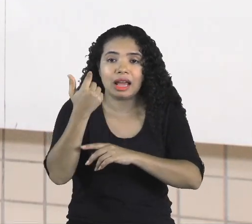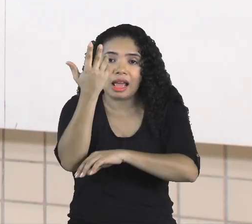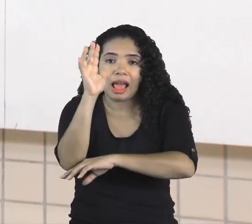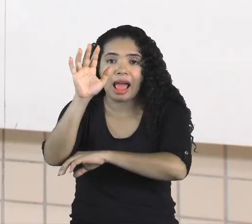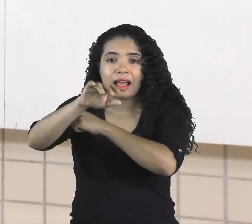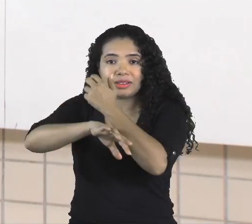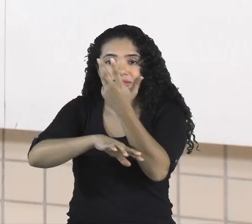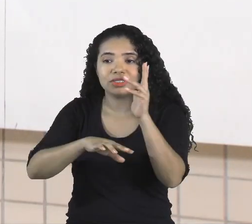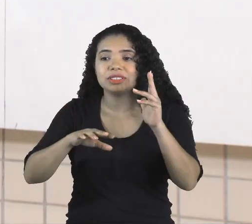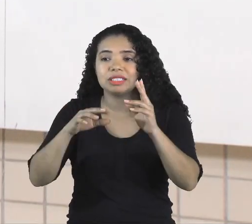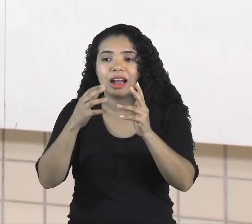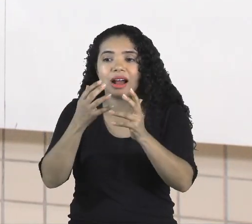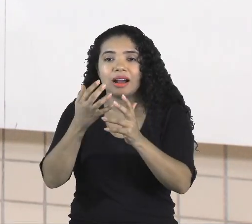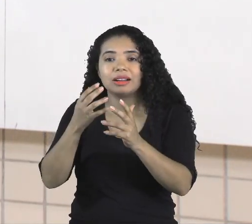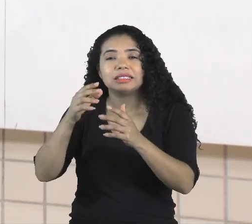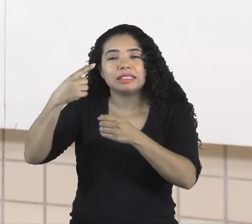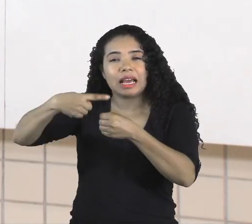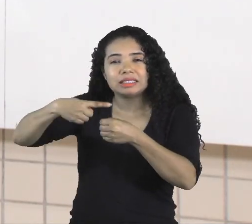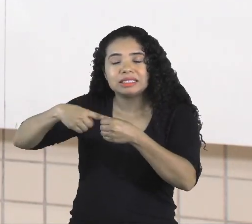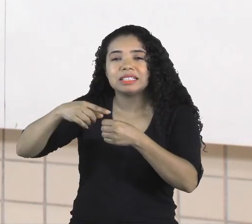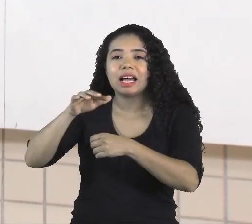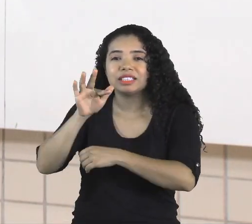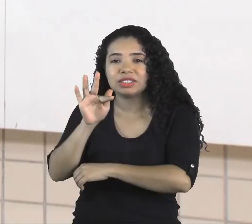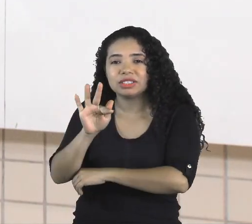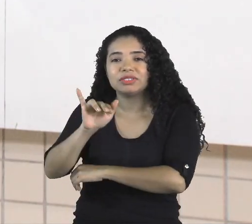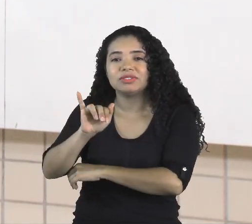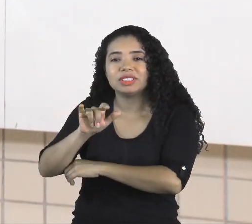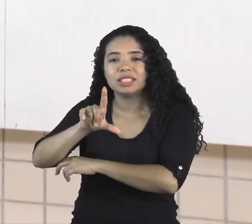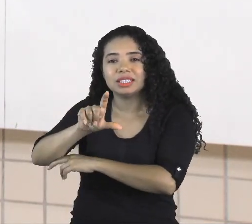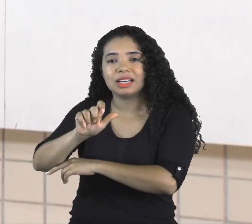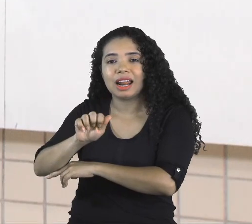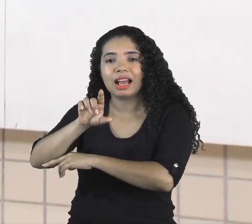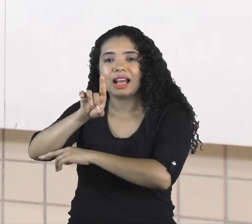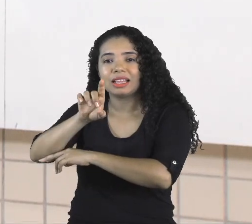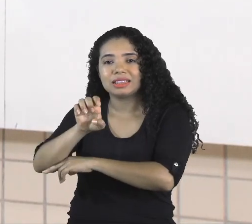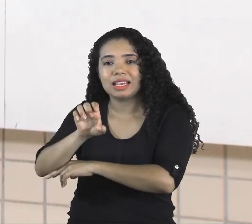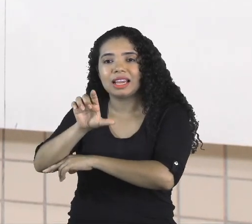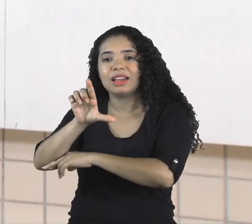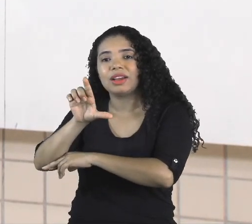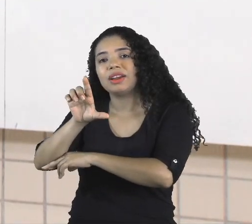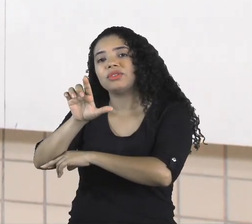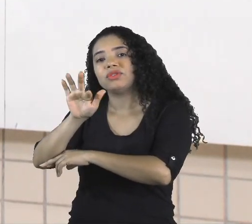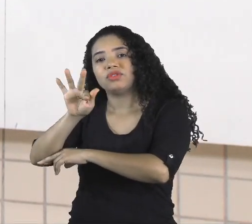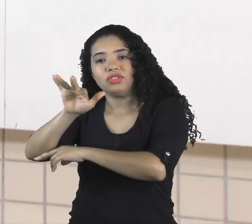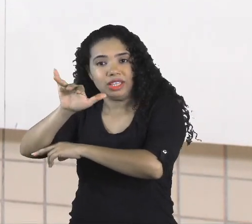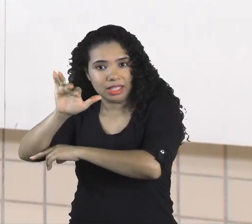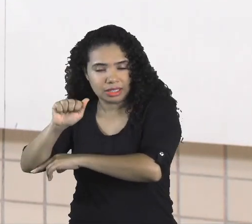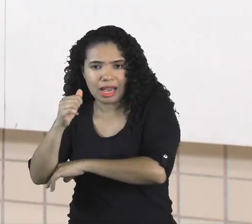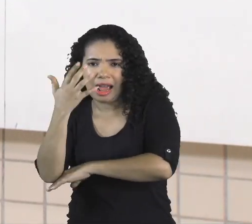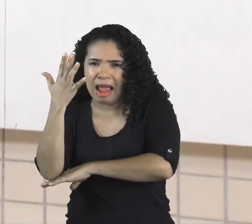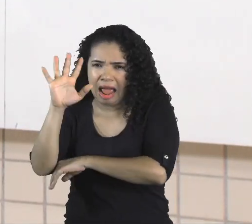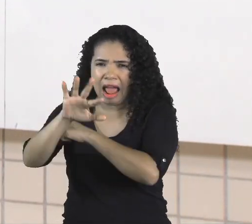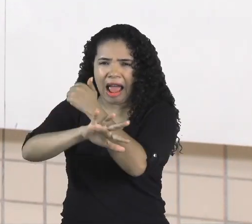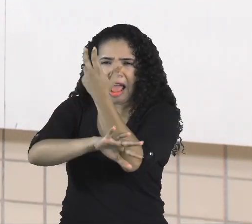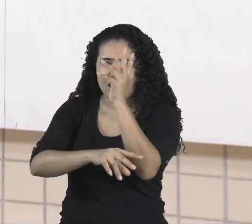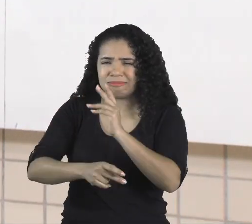Fossilizadas, lá na cidade de Filadélfia. Olha bem aí, ó, são árvores